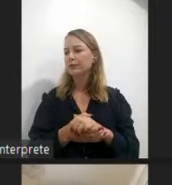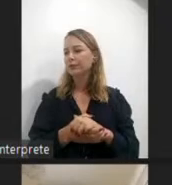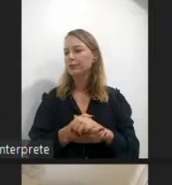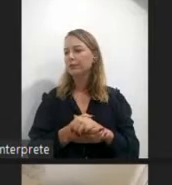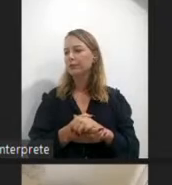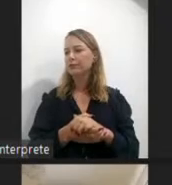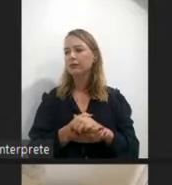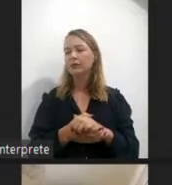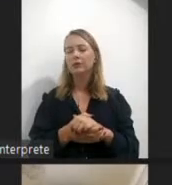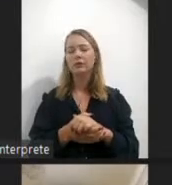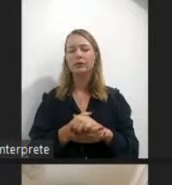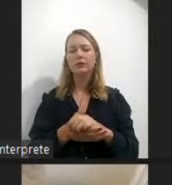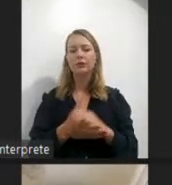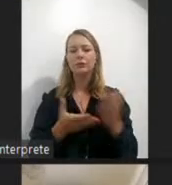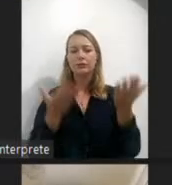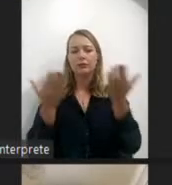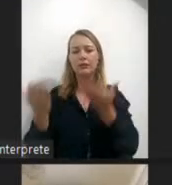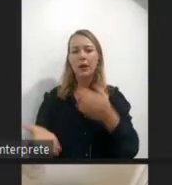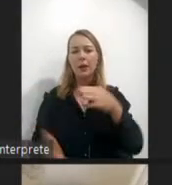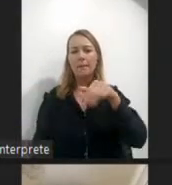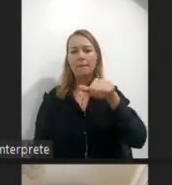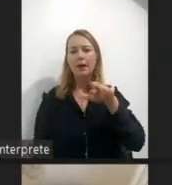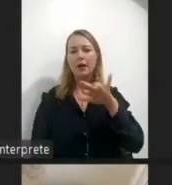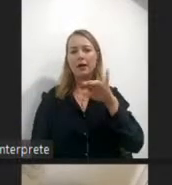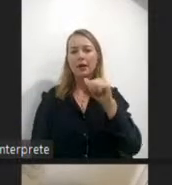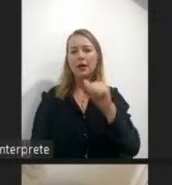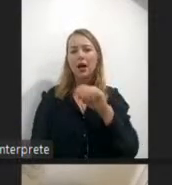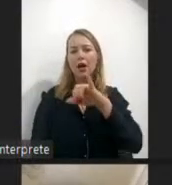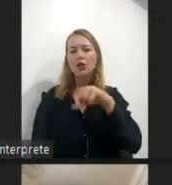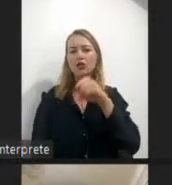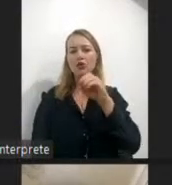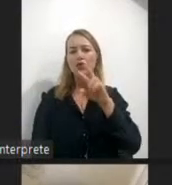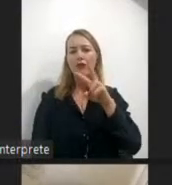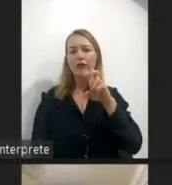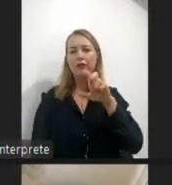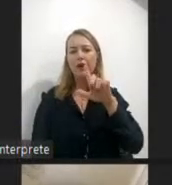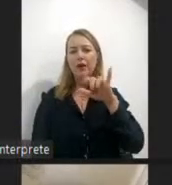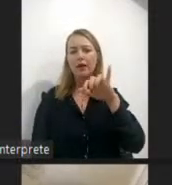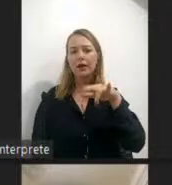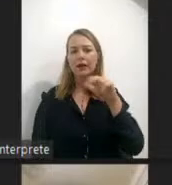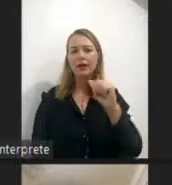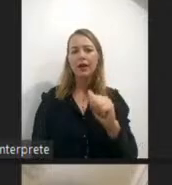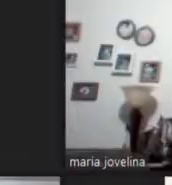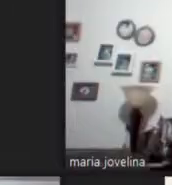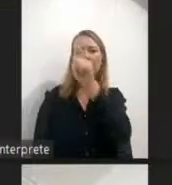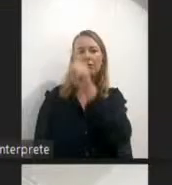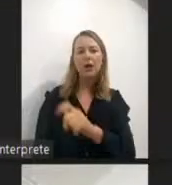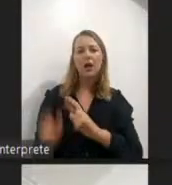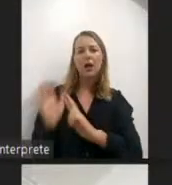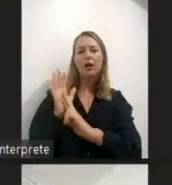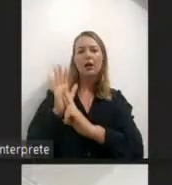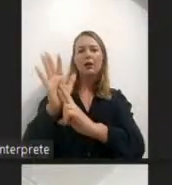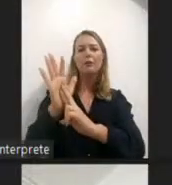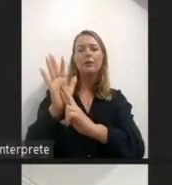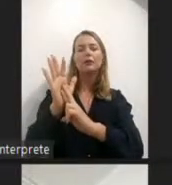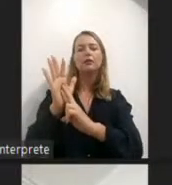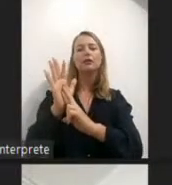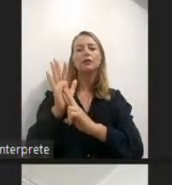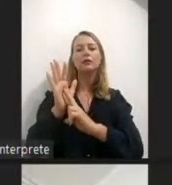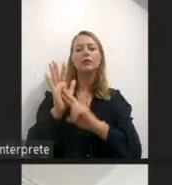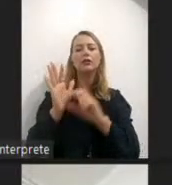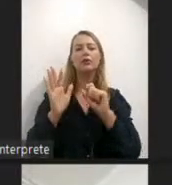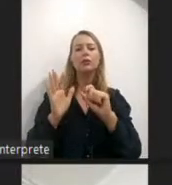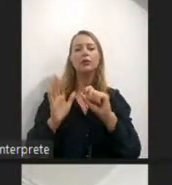a senhora Maria Jovelina de Boni, ela que é representante da